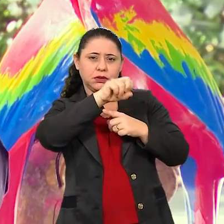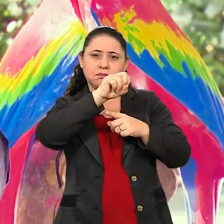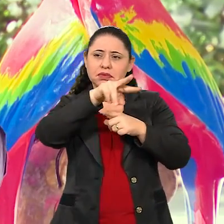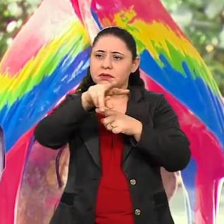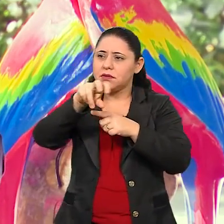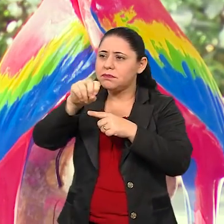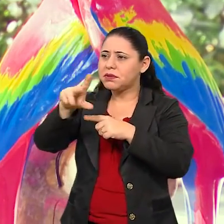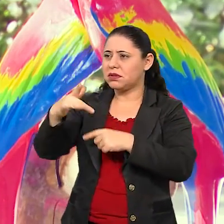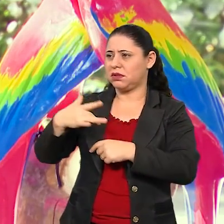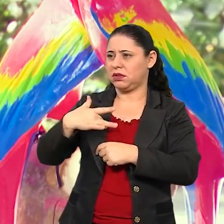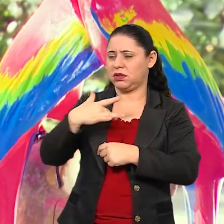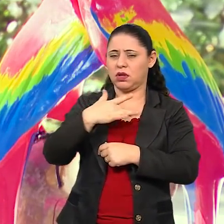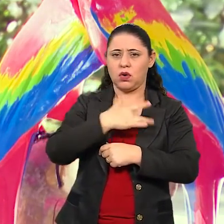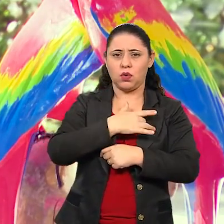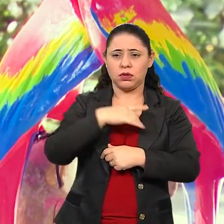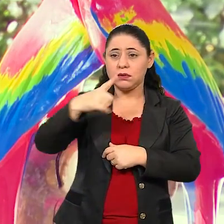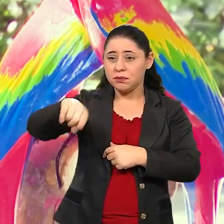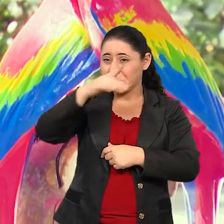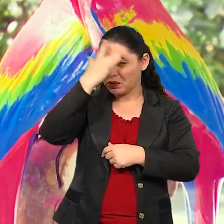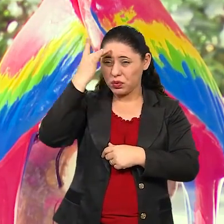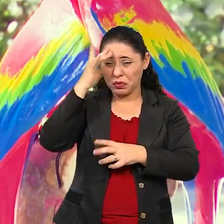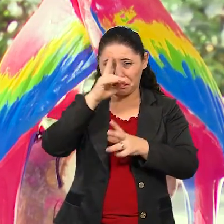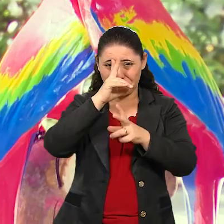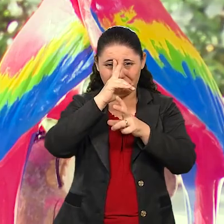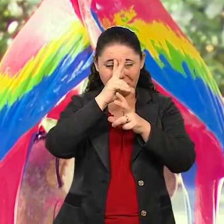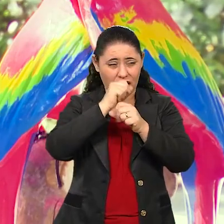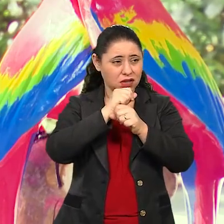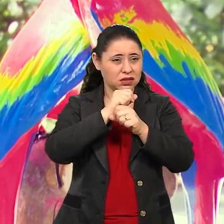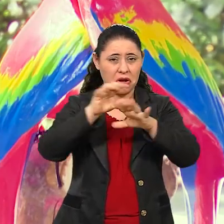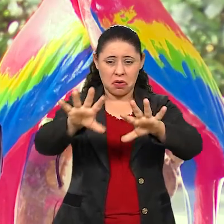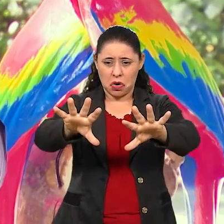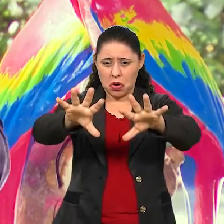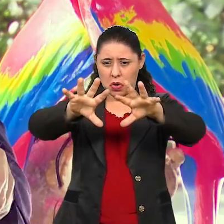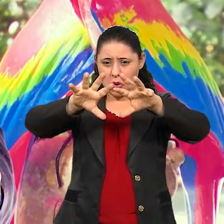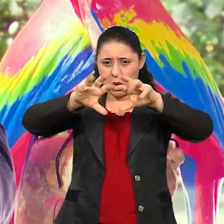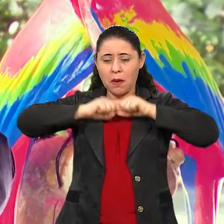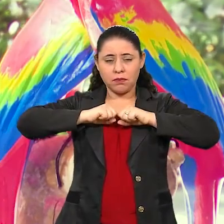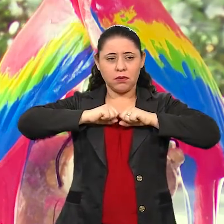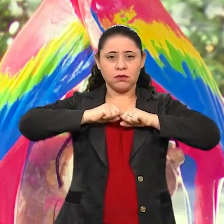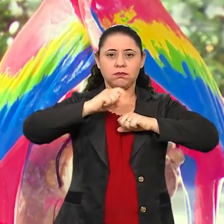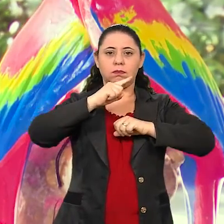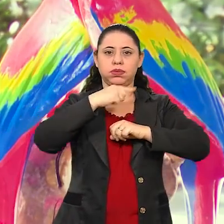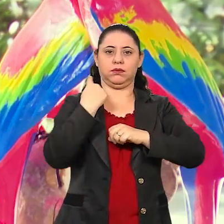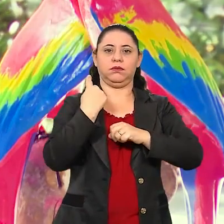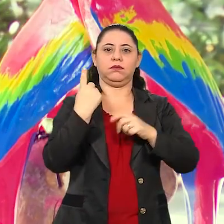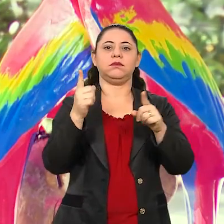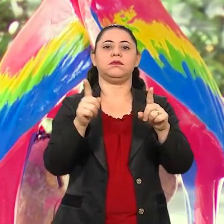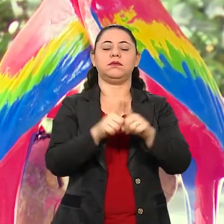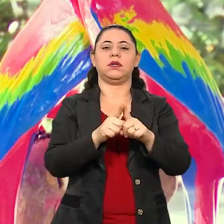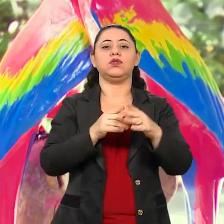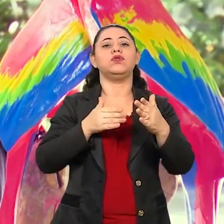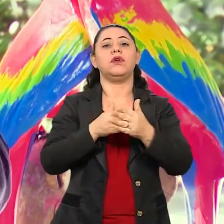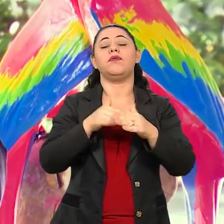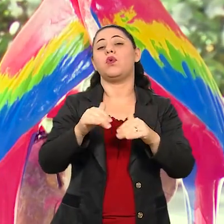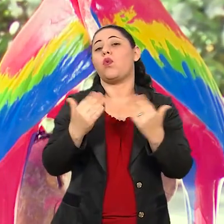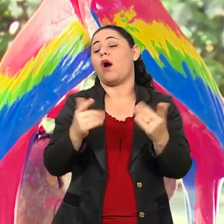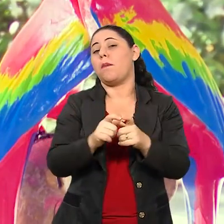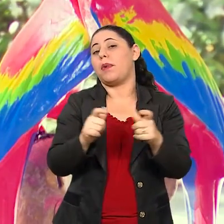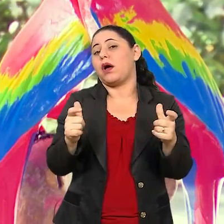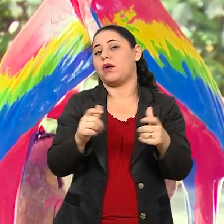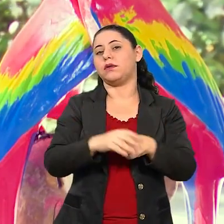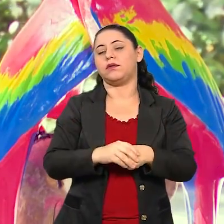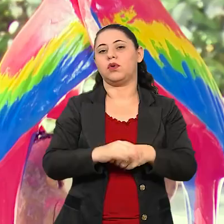que tinha uma letalidade na saúde das pessoas muito forte é contaminava as pessoas levava a obra qual O Grande